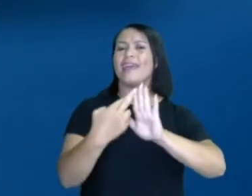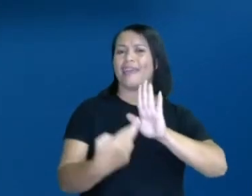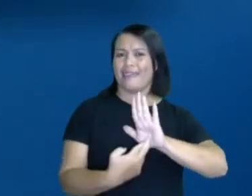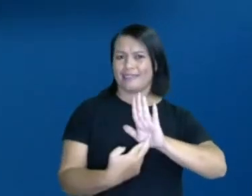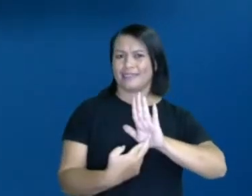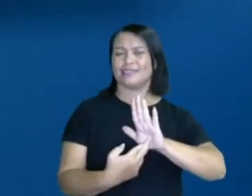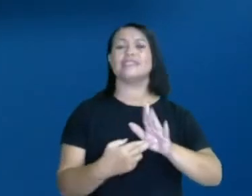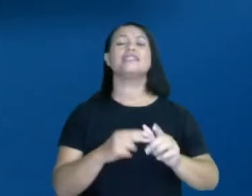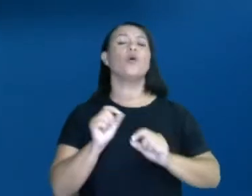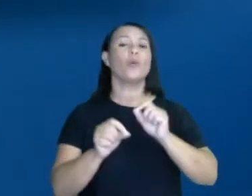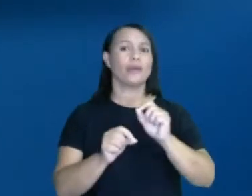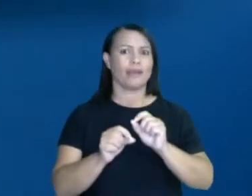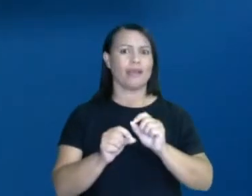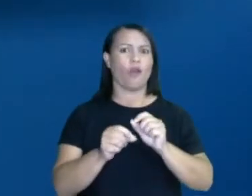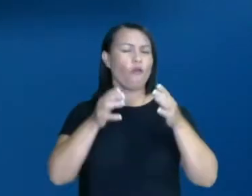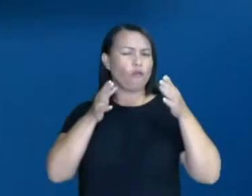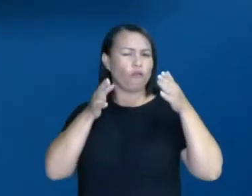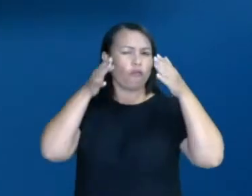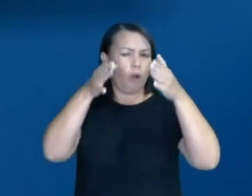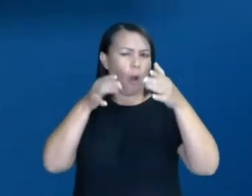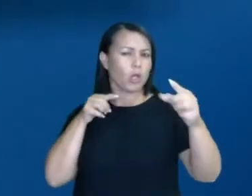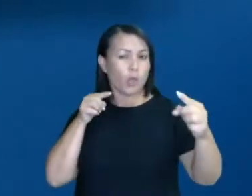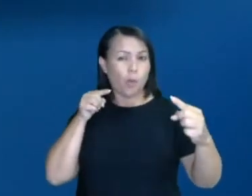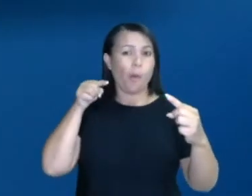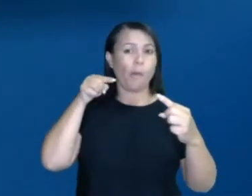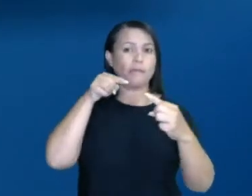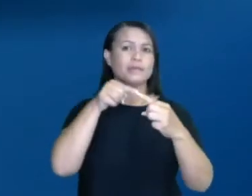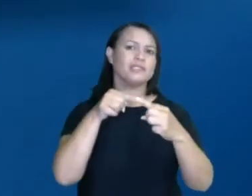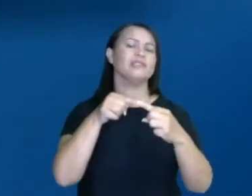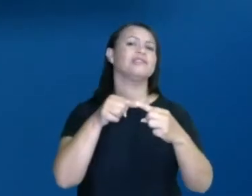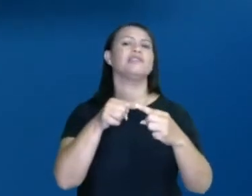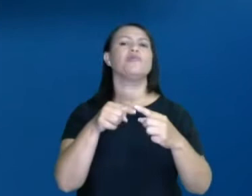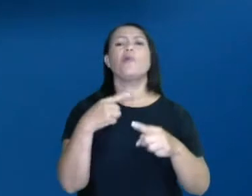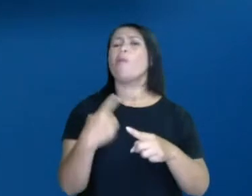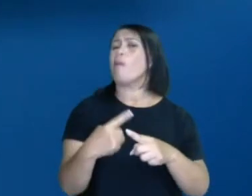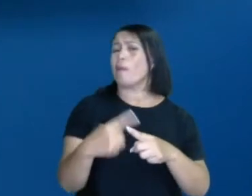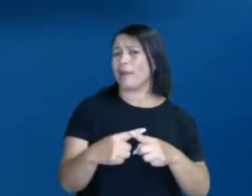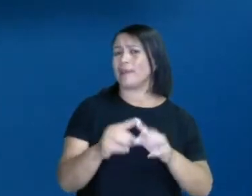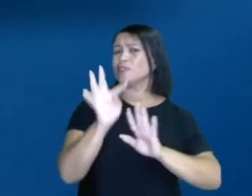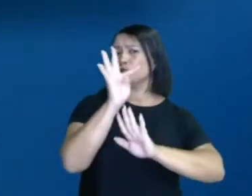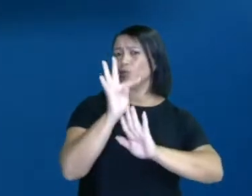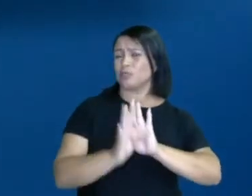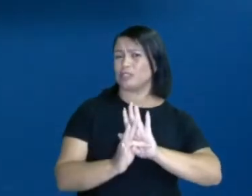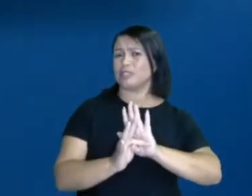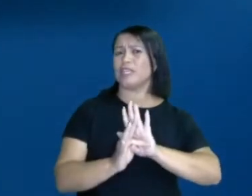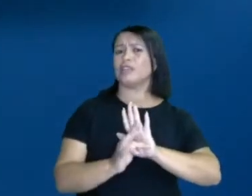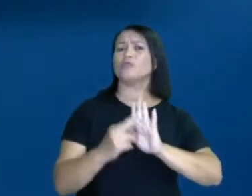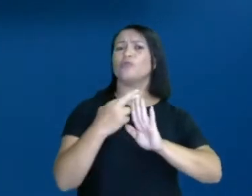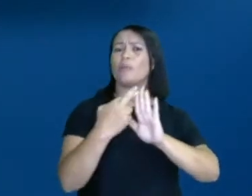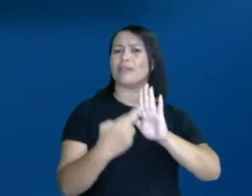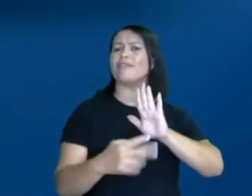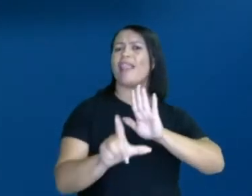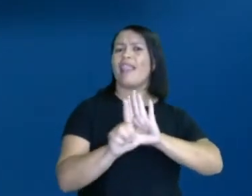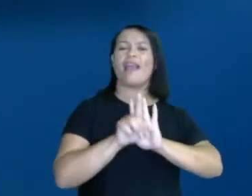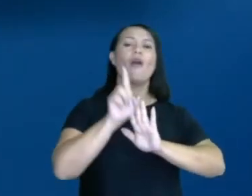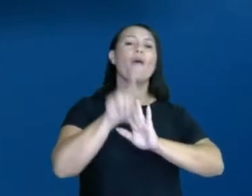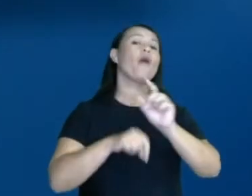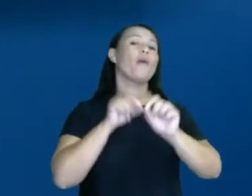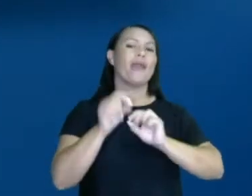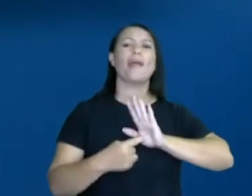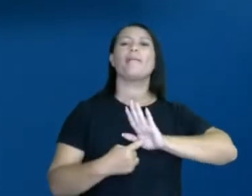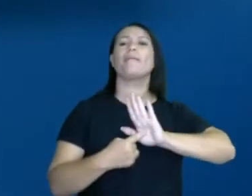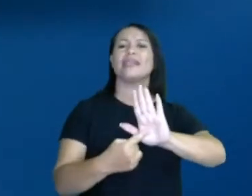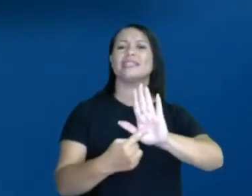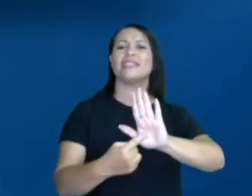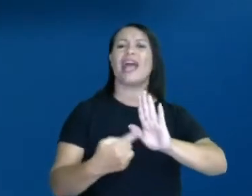normas. Então, o grande foco, o grande objetivo, a finalidade de um texto normativo e legal é